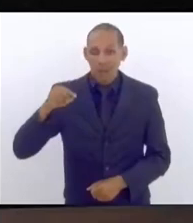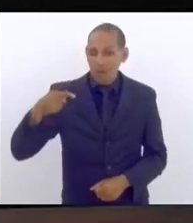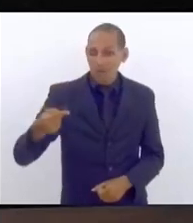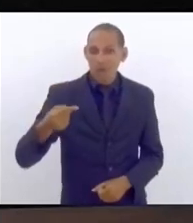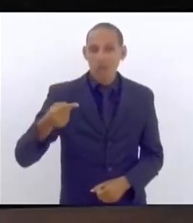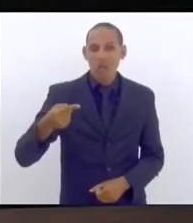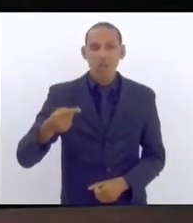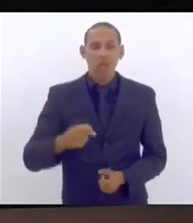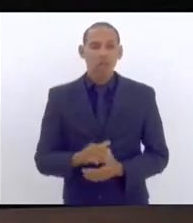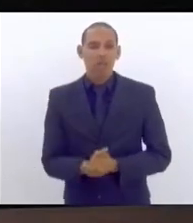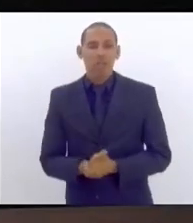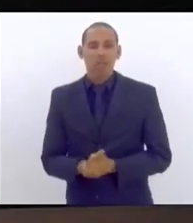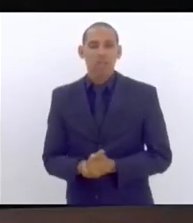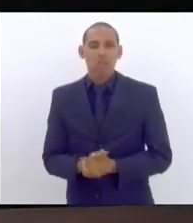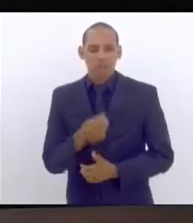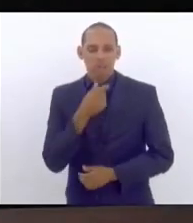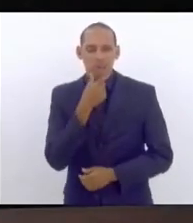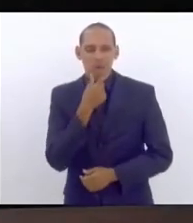seguinte